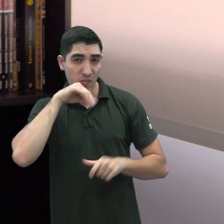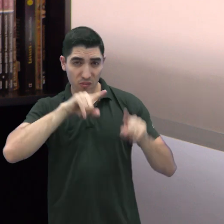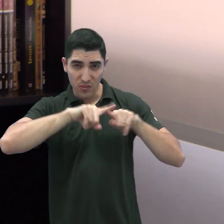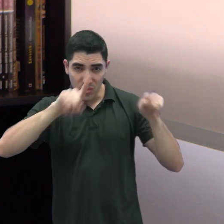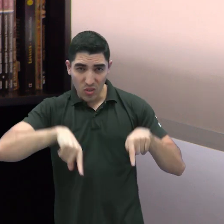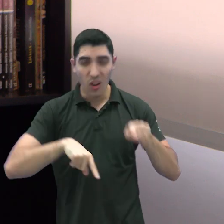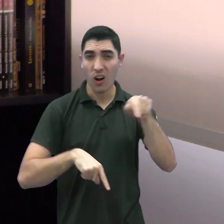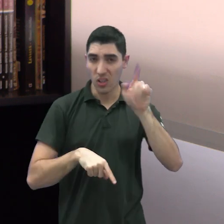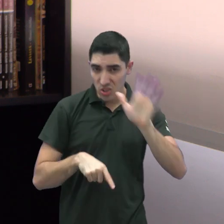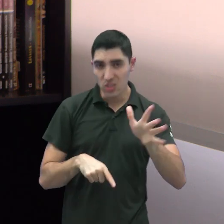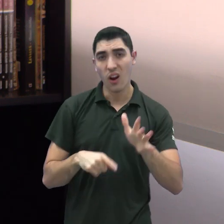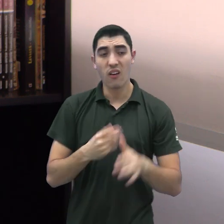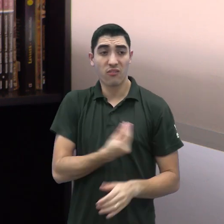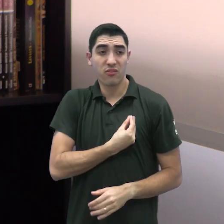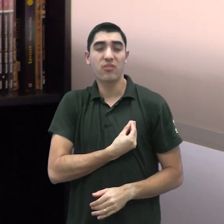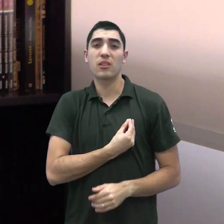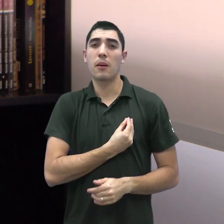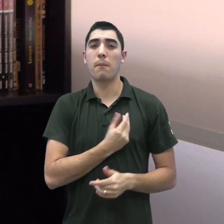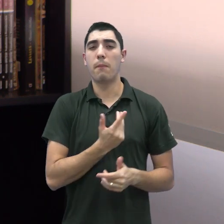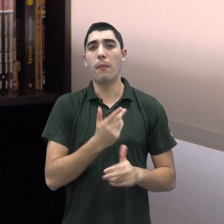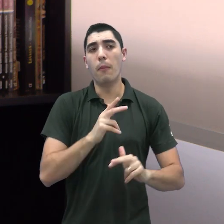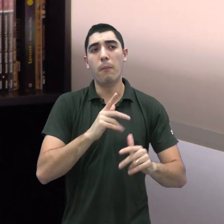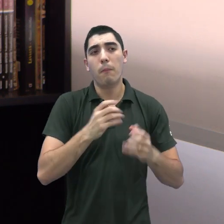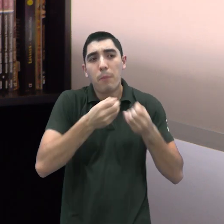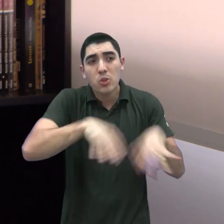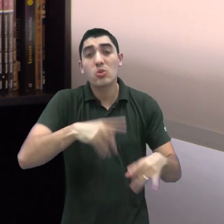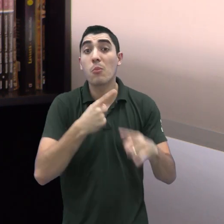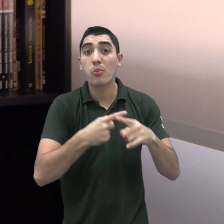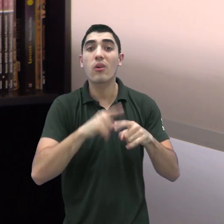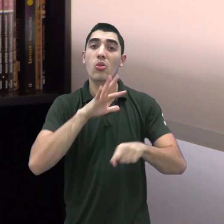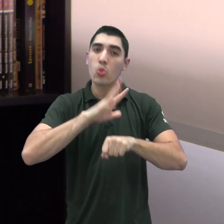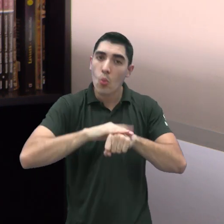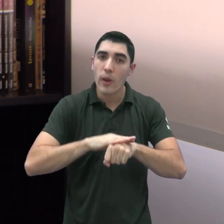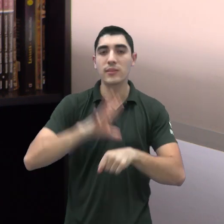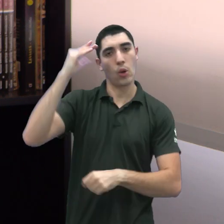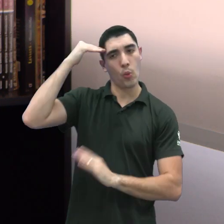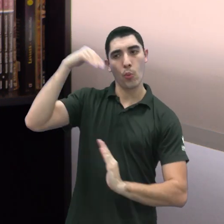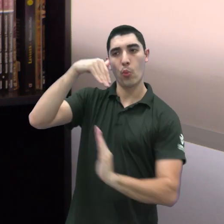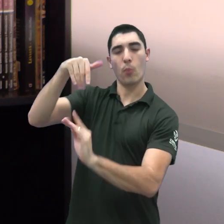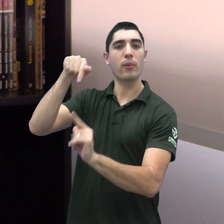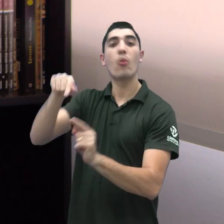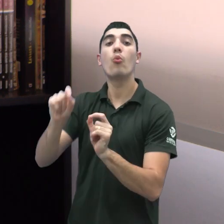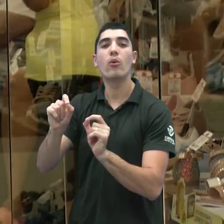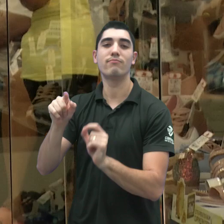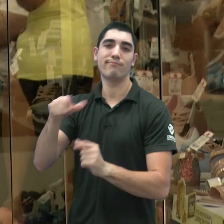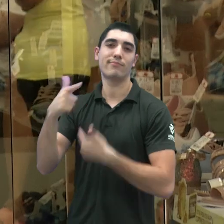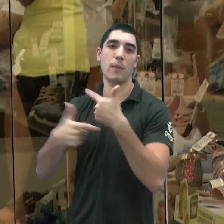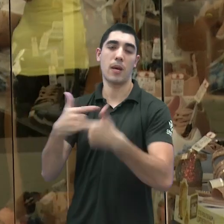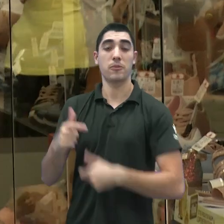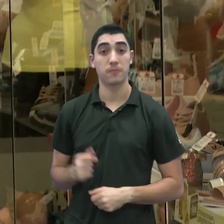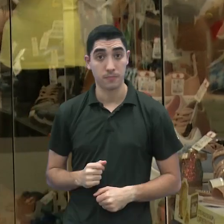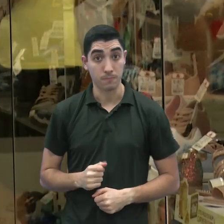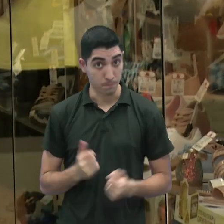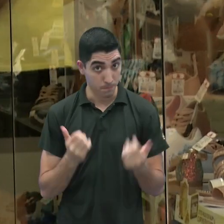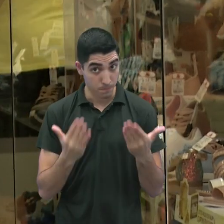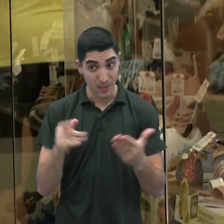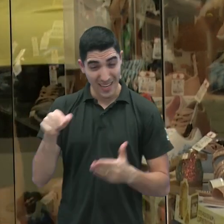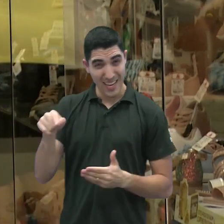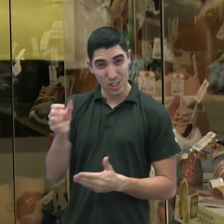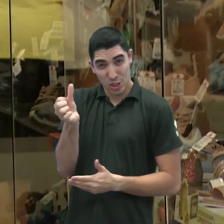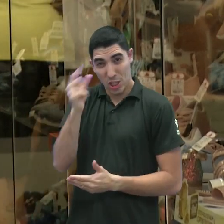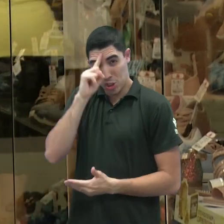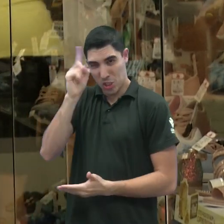do empregado foi lesionada por causa de uma doença e muitas vezes ocorridas pelo trabalho. A palavra para o fim da